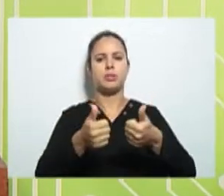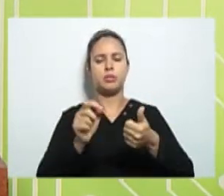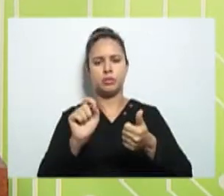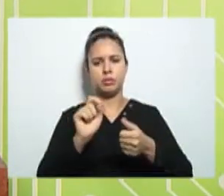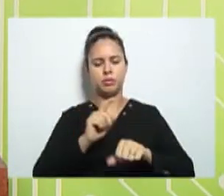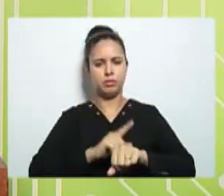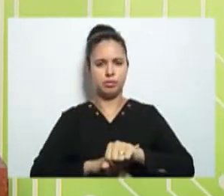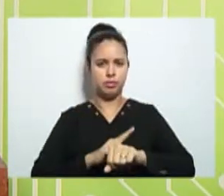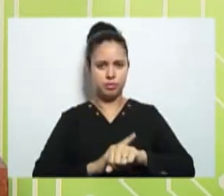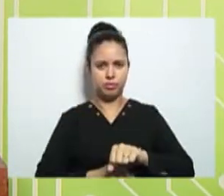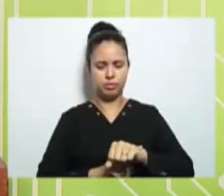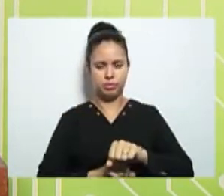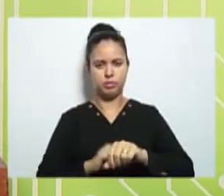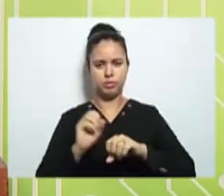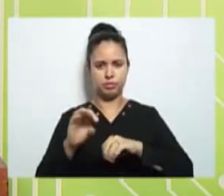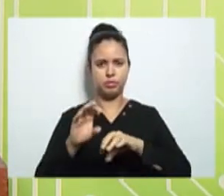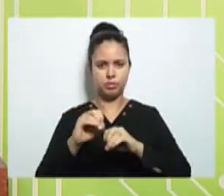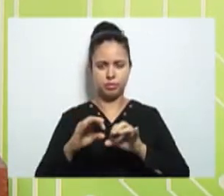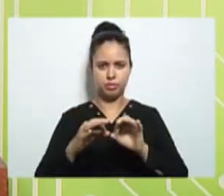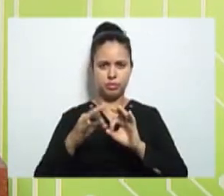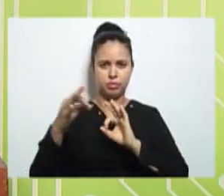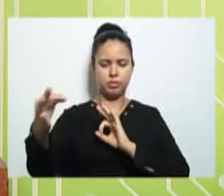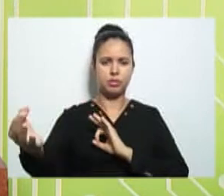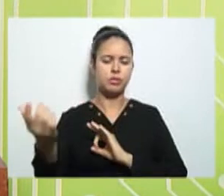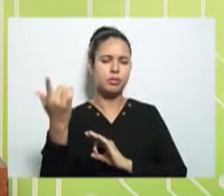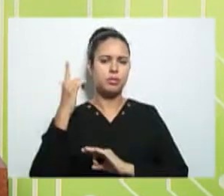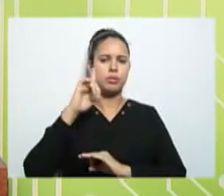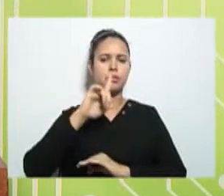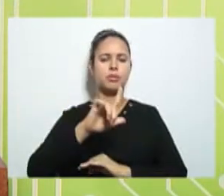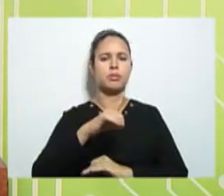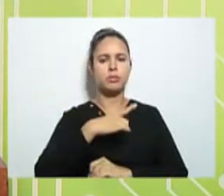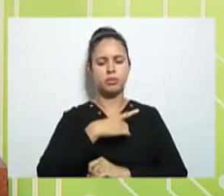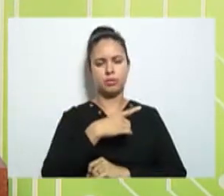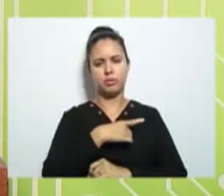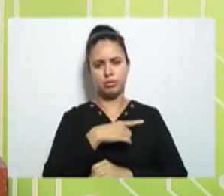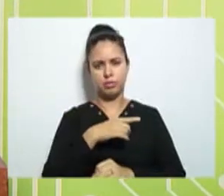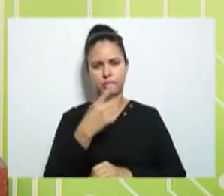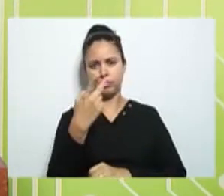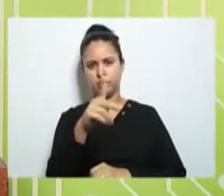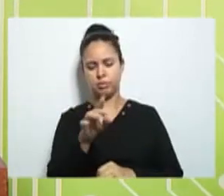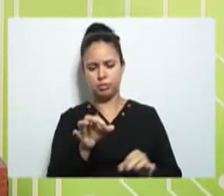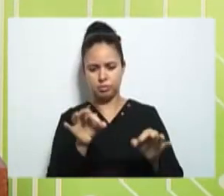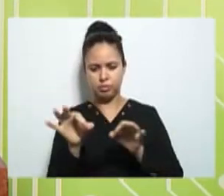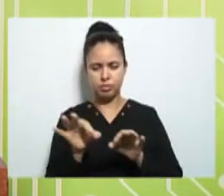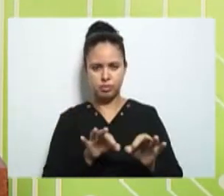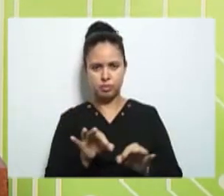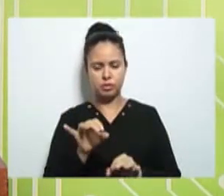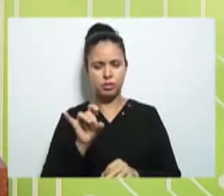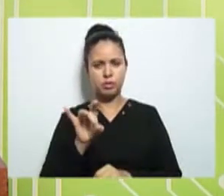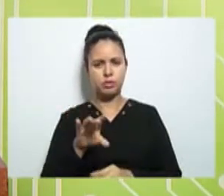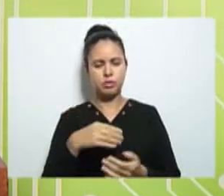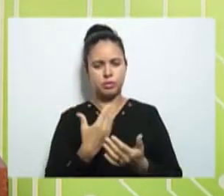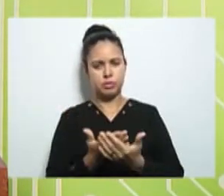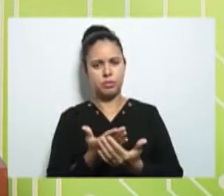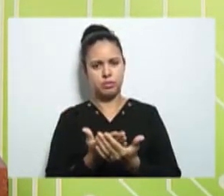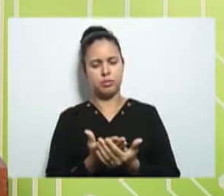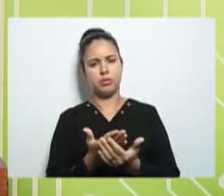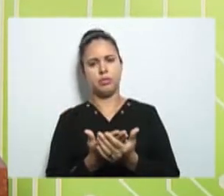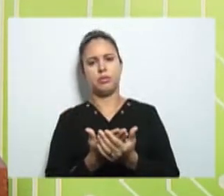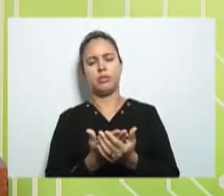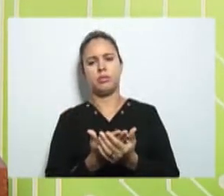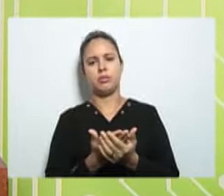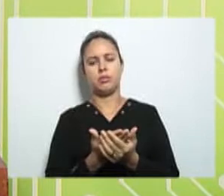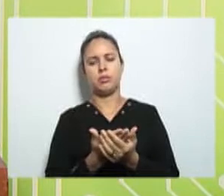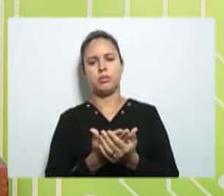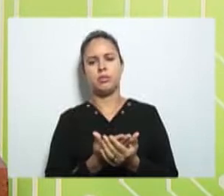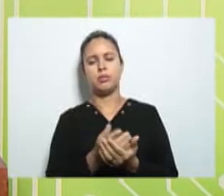tempo. Com a educação à distância você consegue ter o seu próprio planejamento. Então eu só consigo estudar de meia-noite